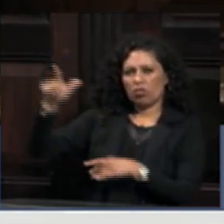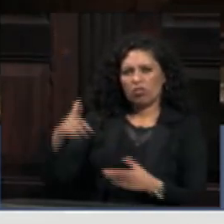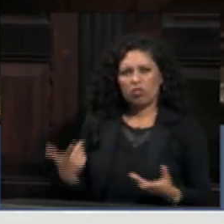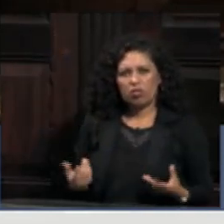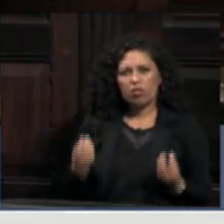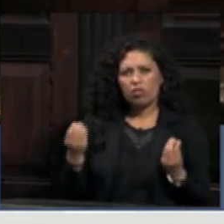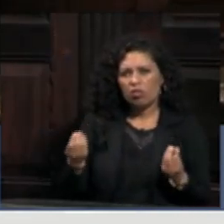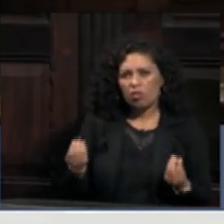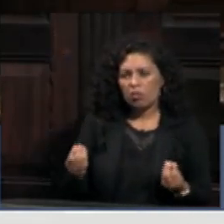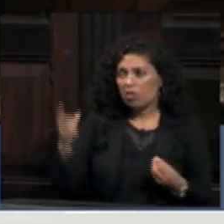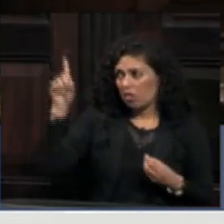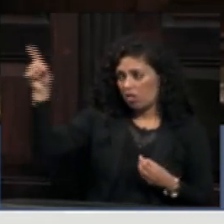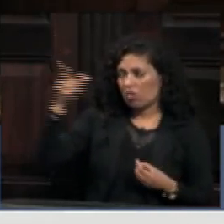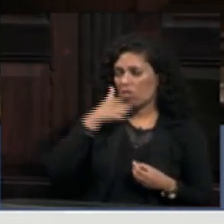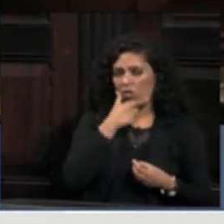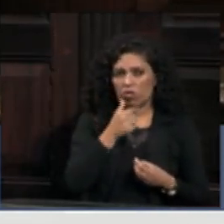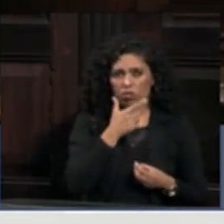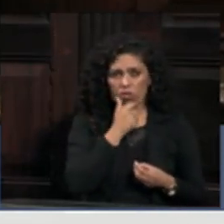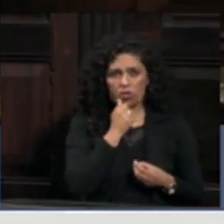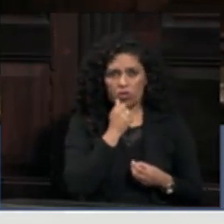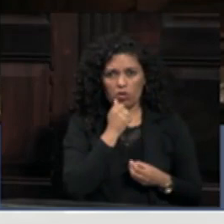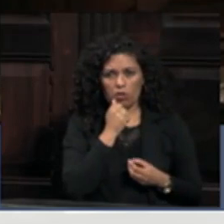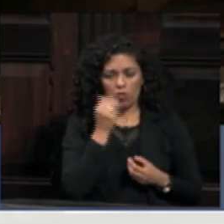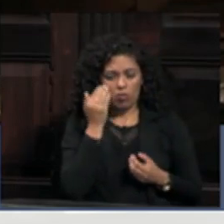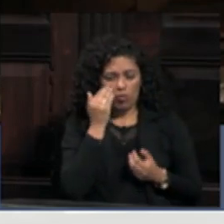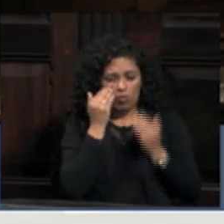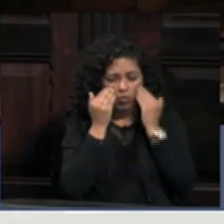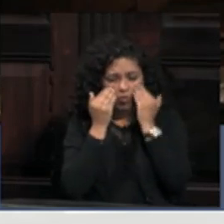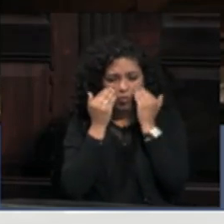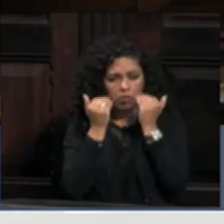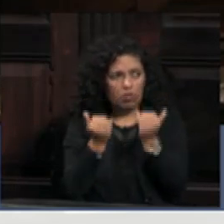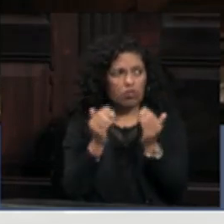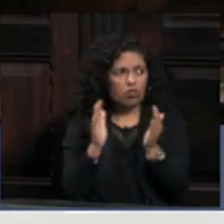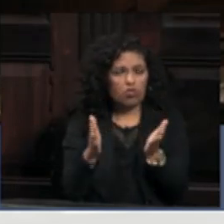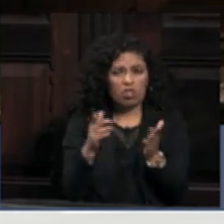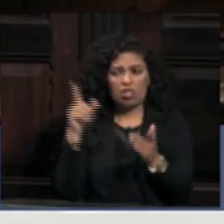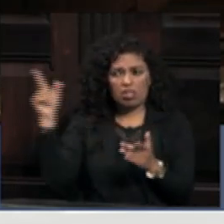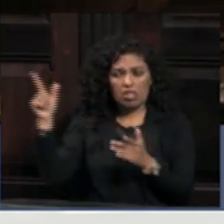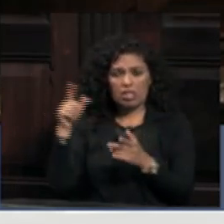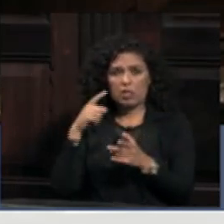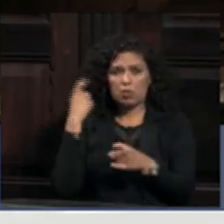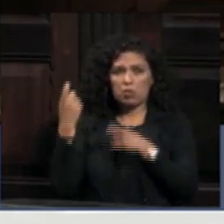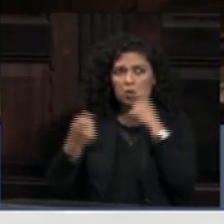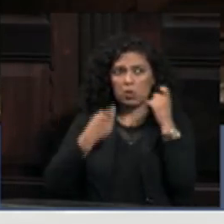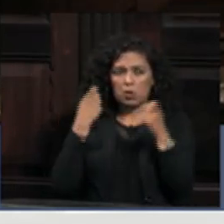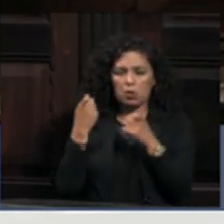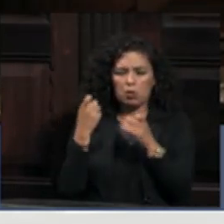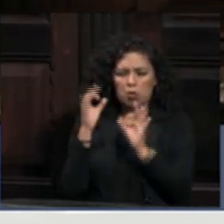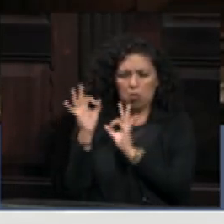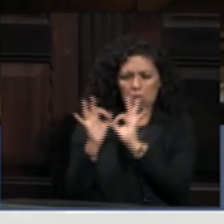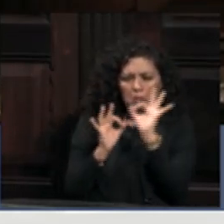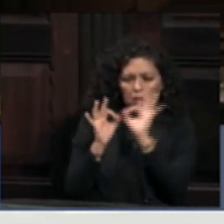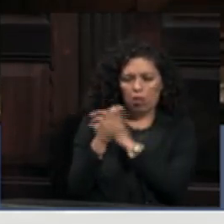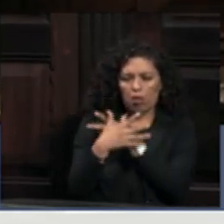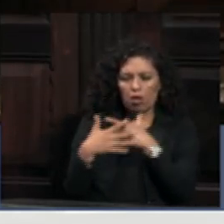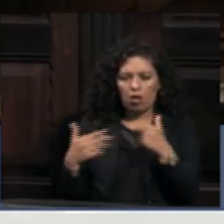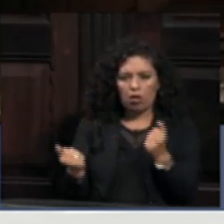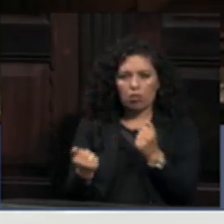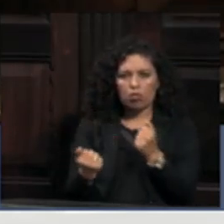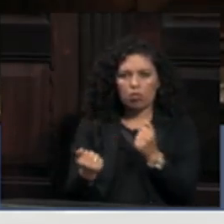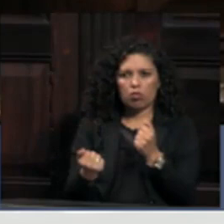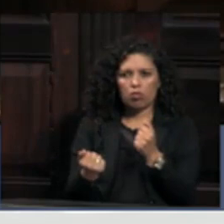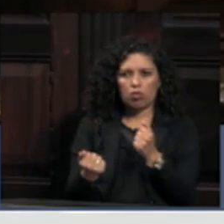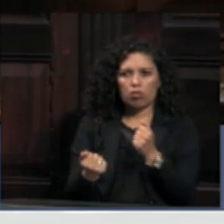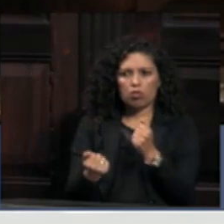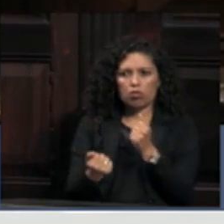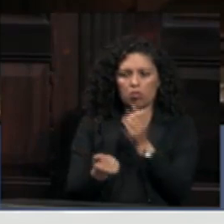Homens que não têm, já demonstraram ao longo da vida, estão muito mais interessados em articulações com o mundo